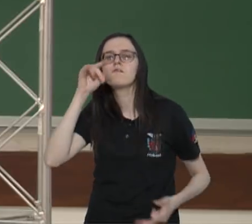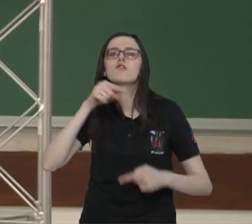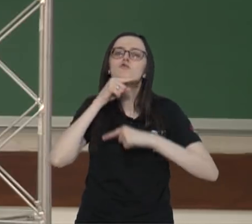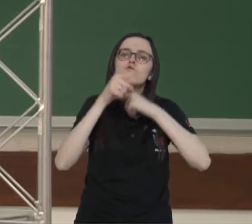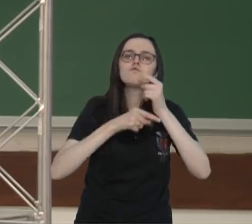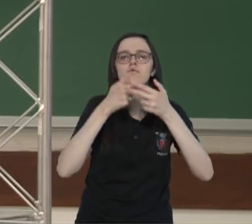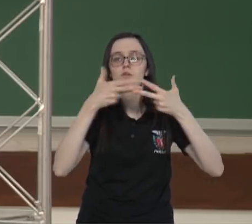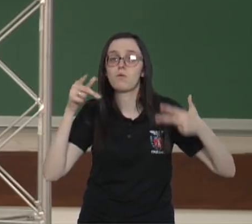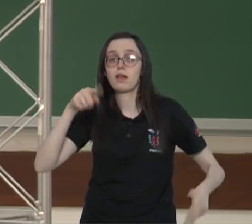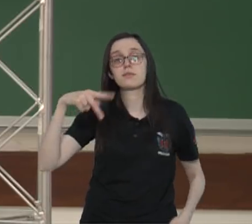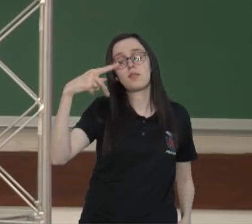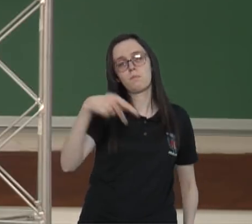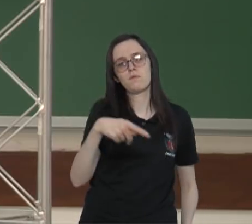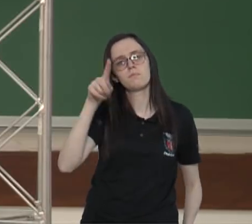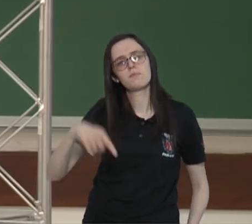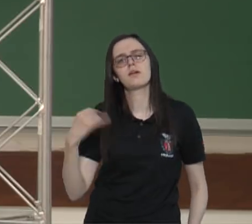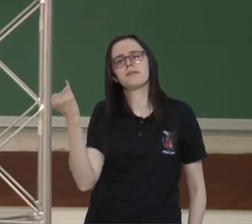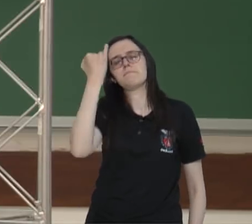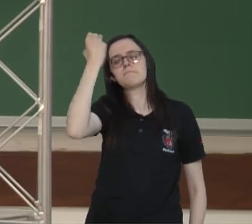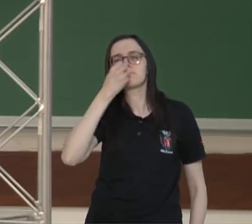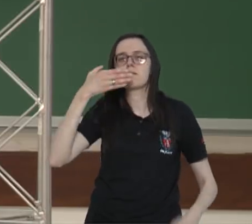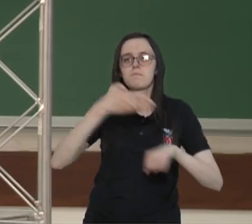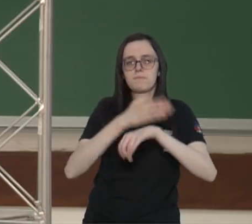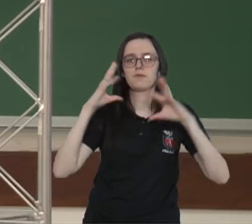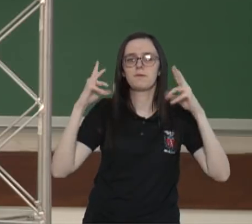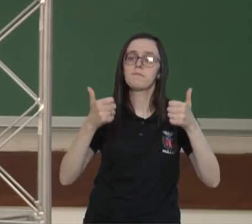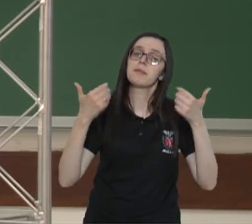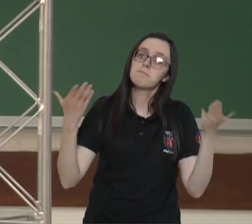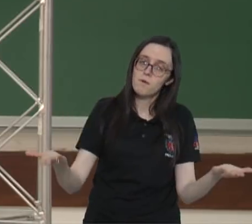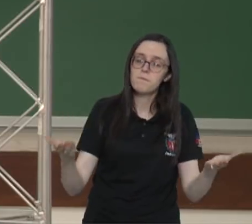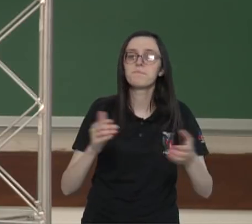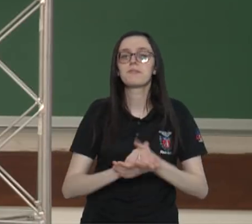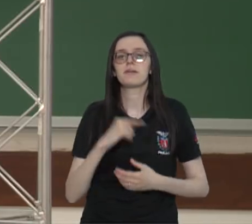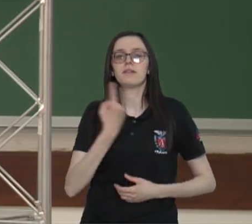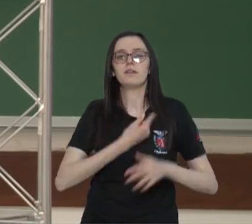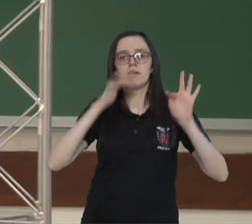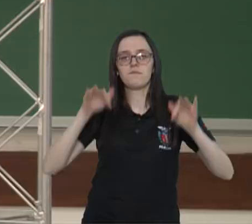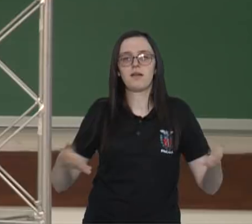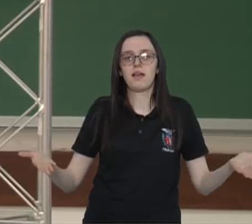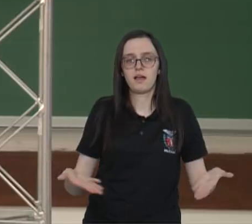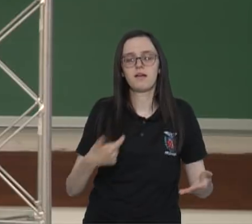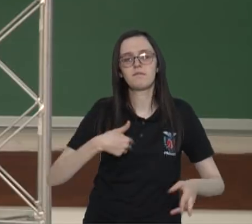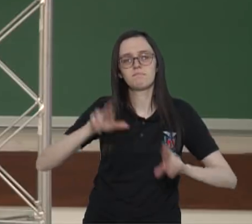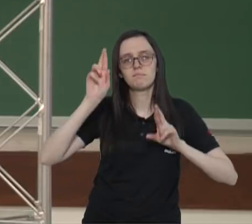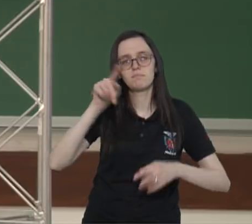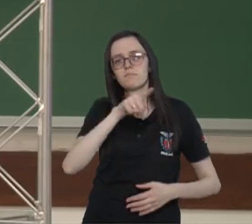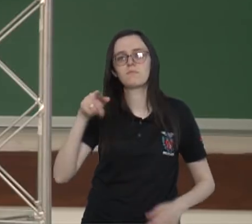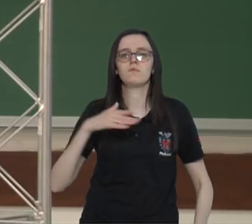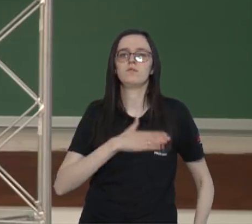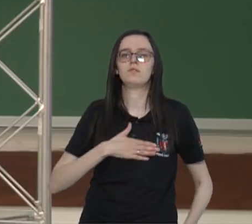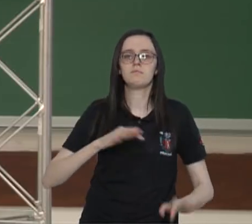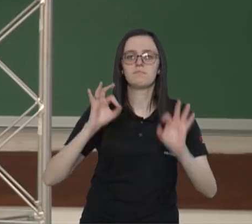suas dúvidas e tudo mais. Então, é muito importante a participação de todos. Bom, vamos ficando por aqui. Espero que vocês tenham